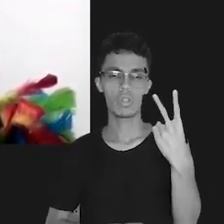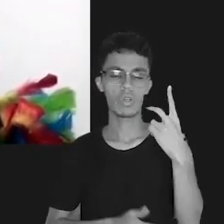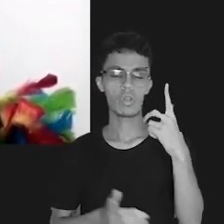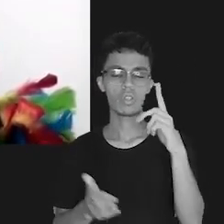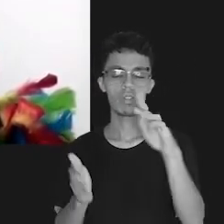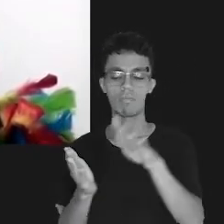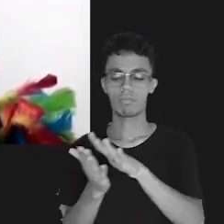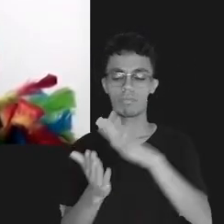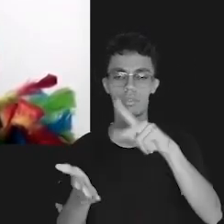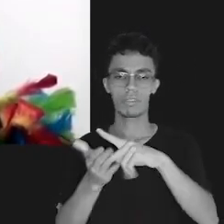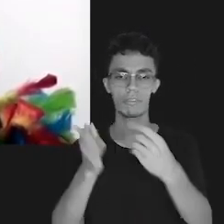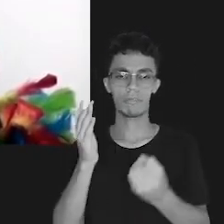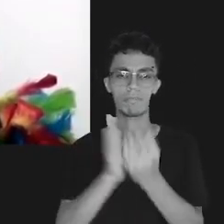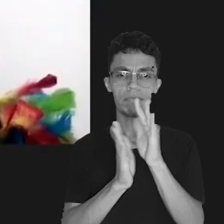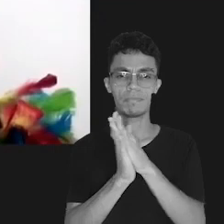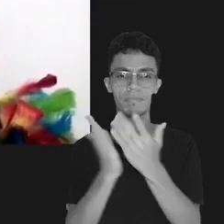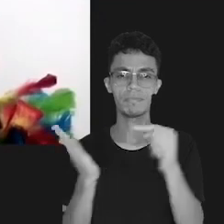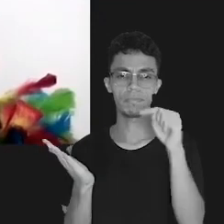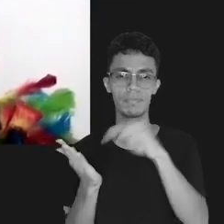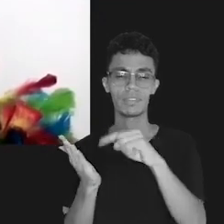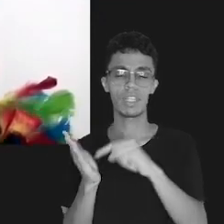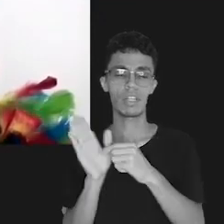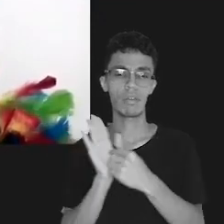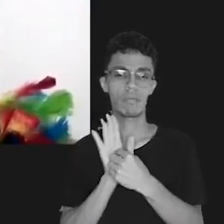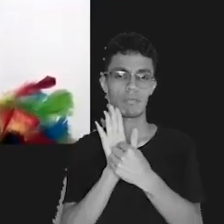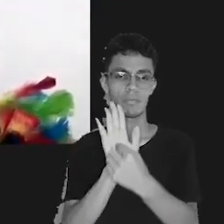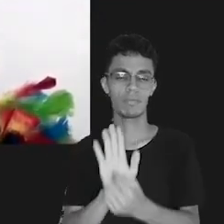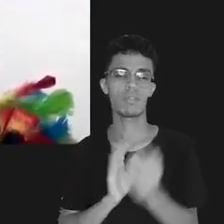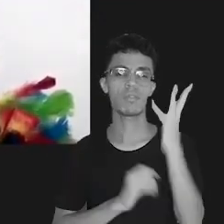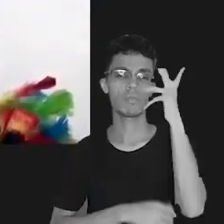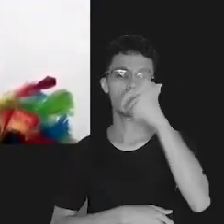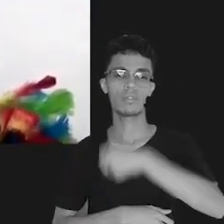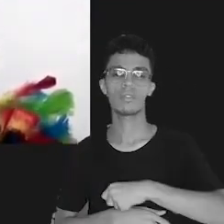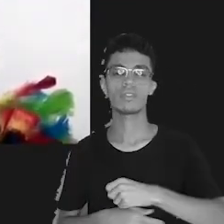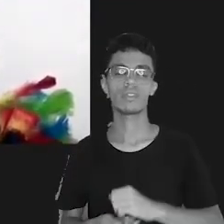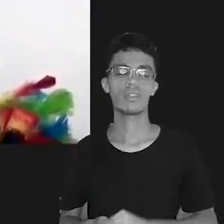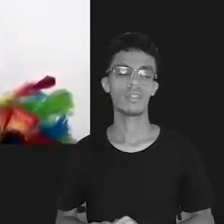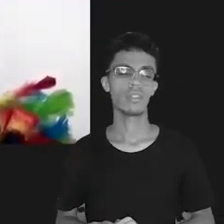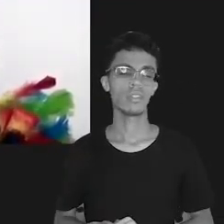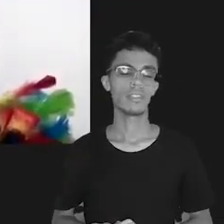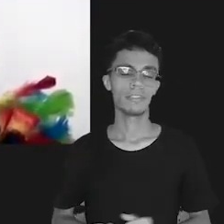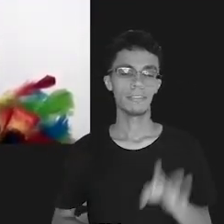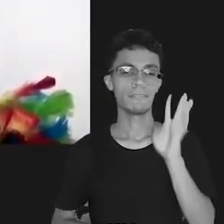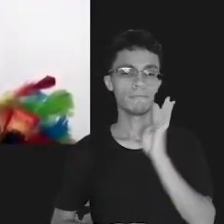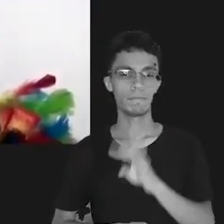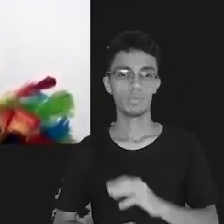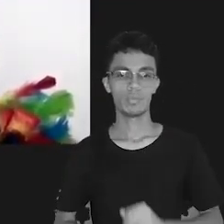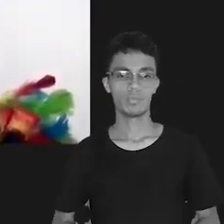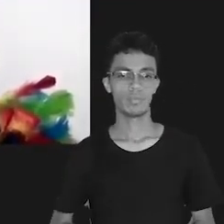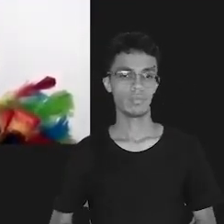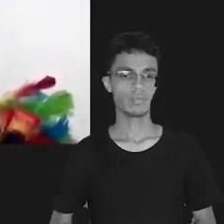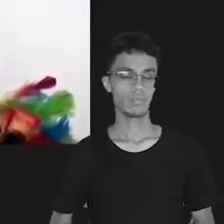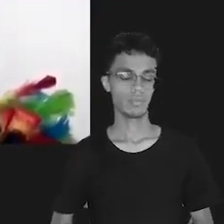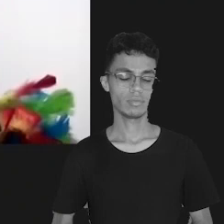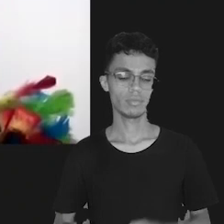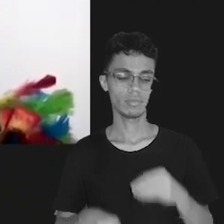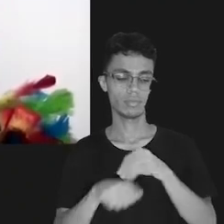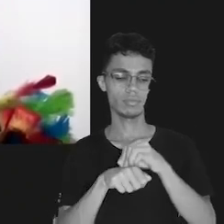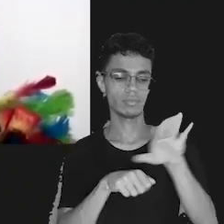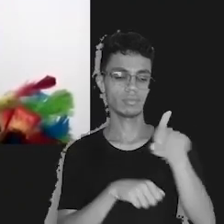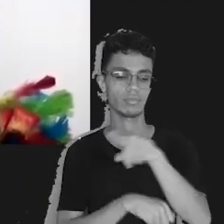grandes. Esse livro ele aparece em edições muito bonitas, assim, é um livro bem legal. Uma